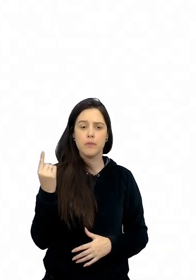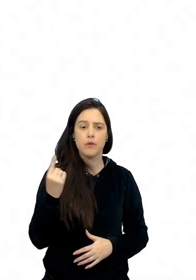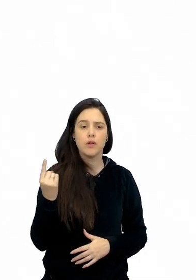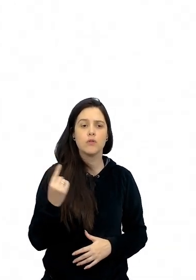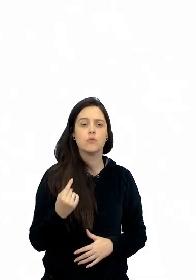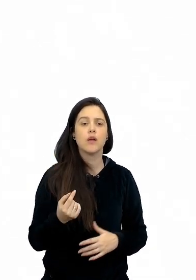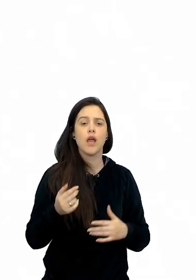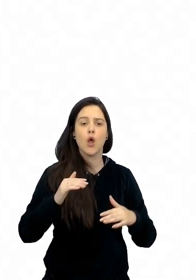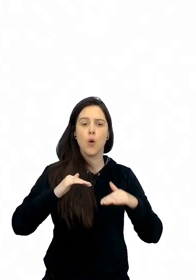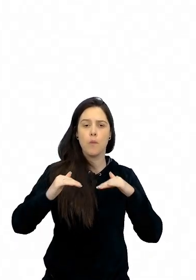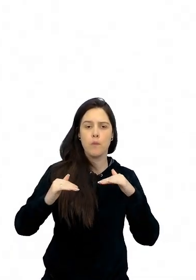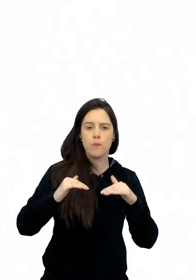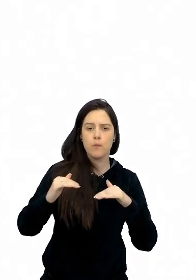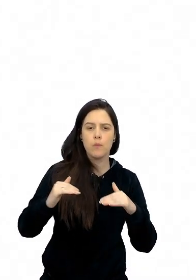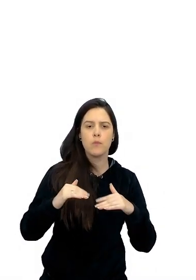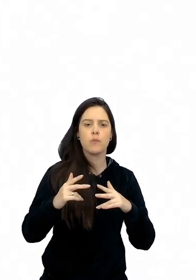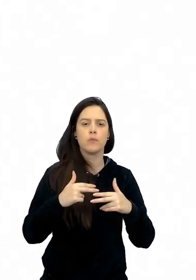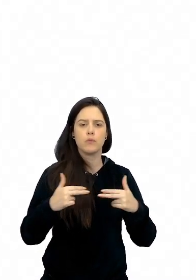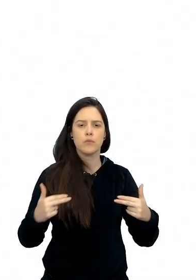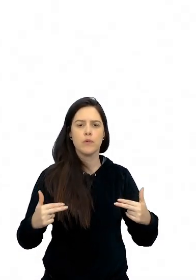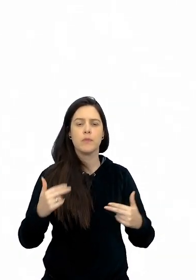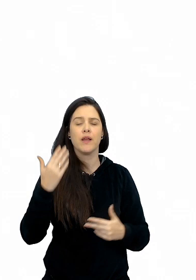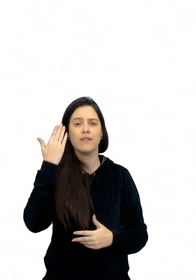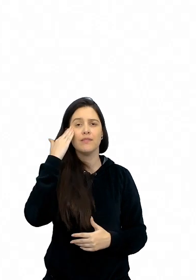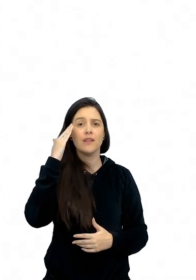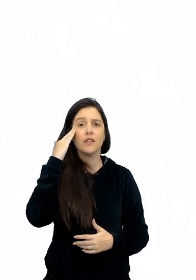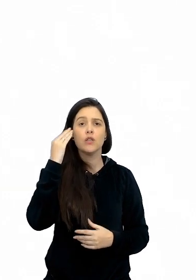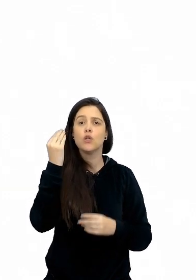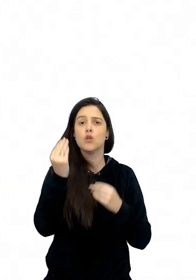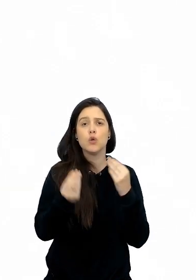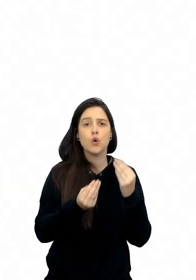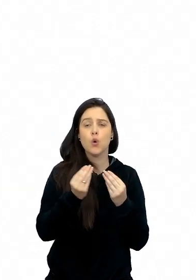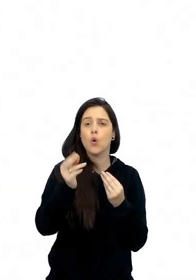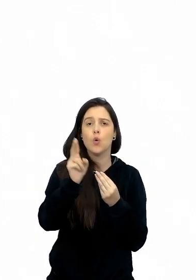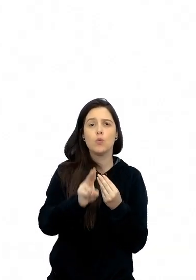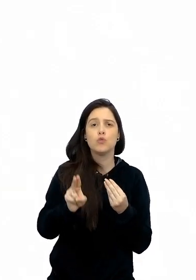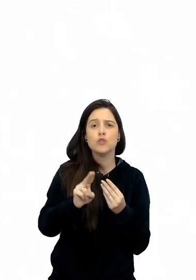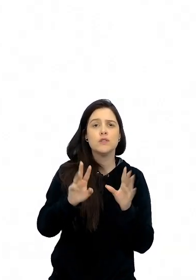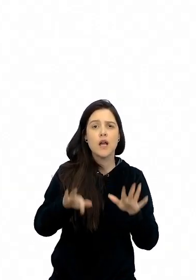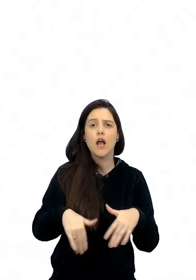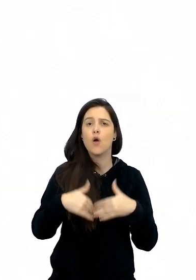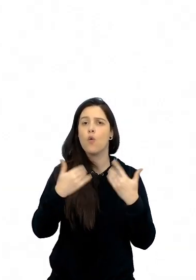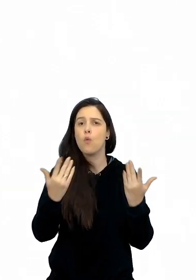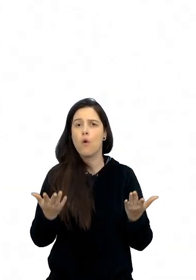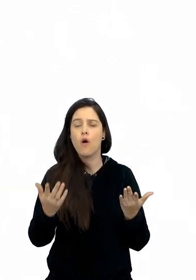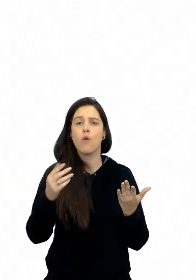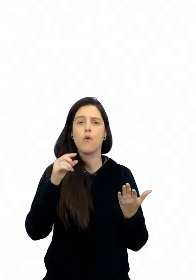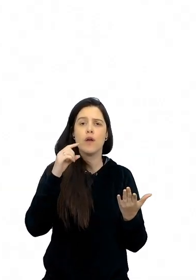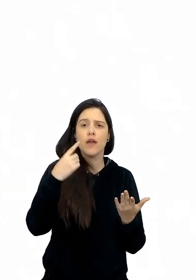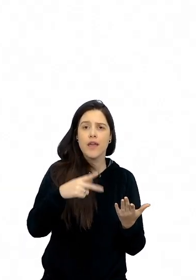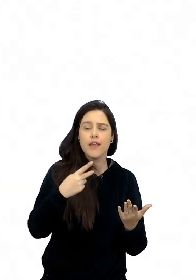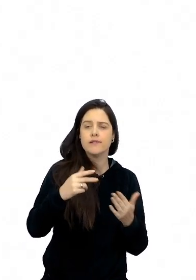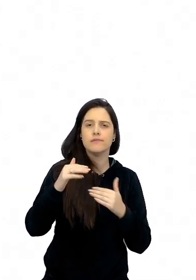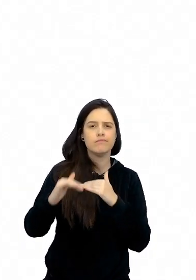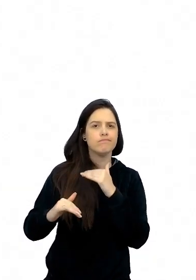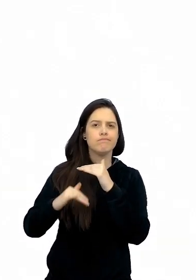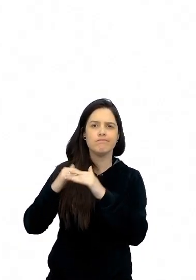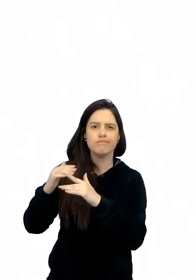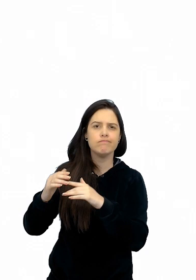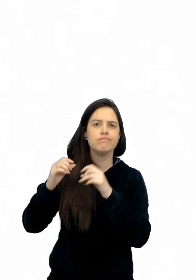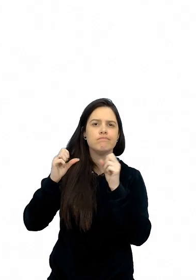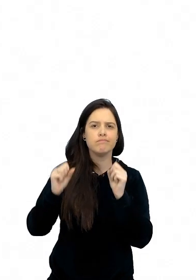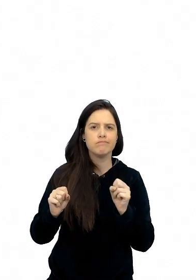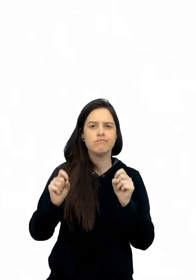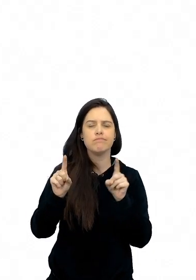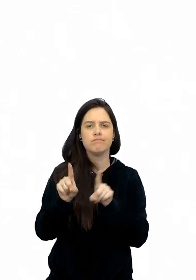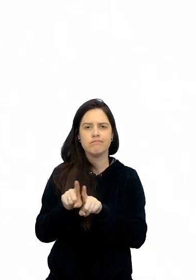esse movimento da academia, para ver como que eles elaboram, né, esses fenômenos, né, a gente pode